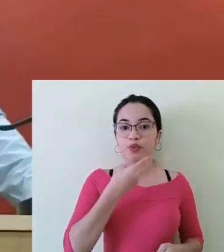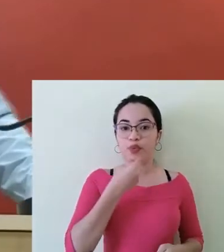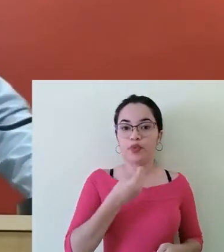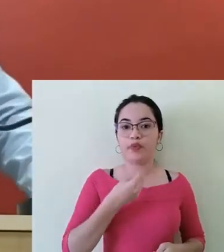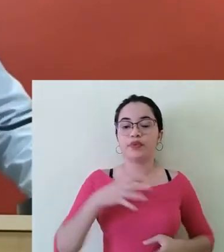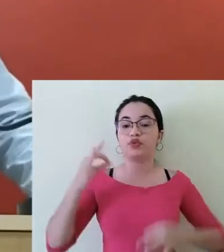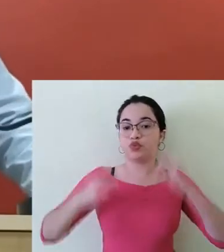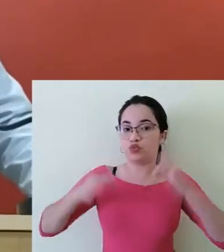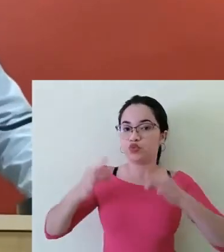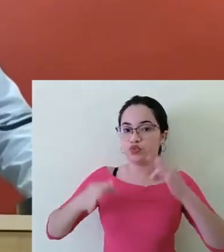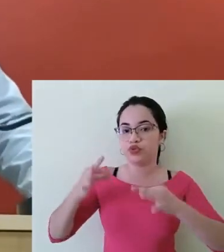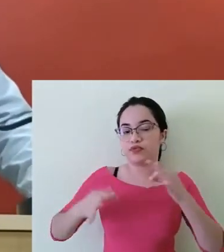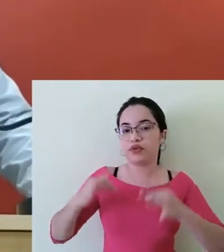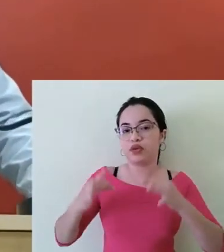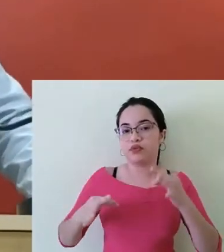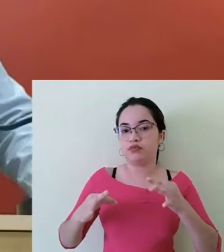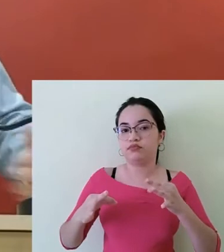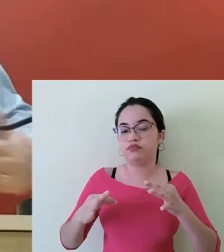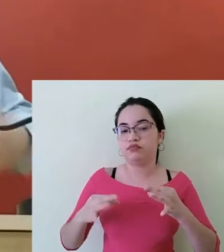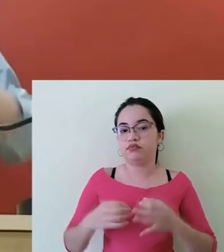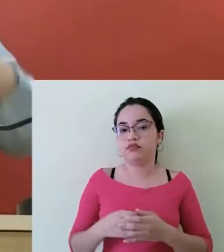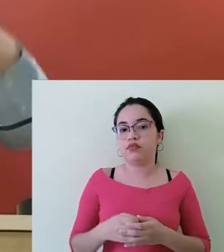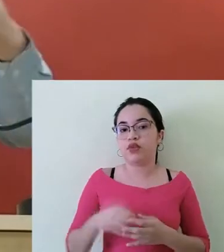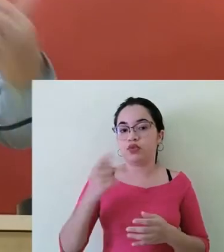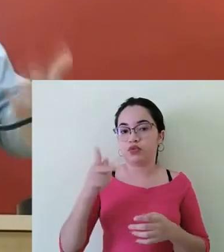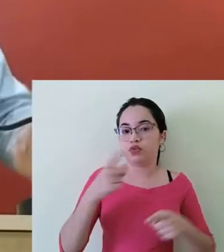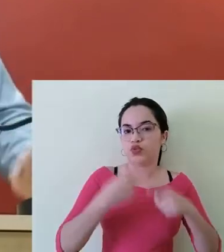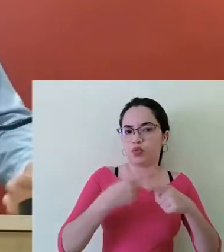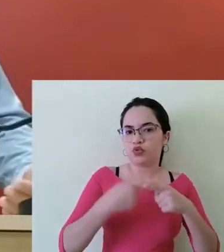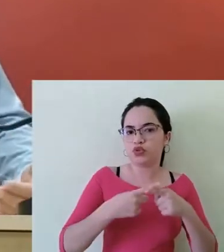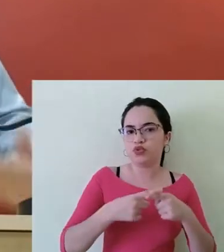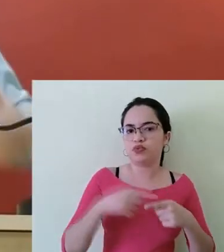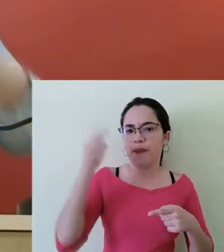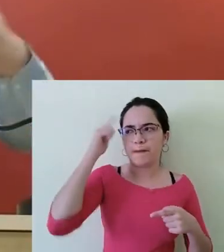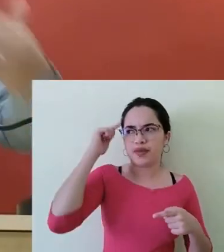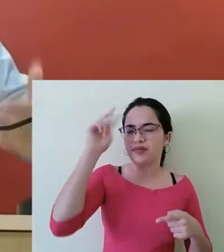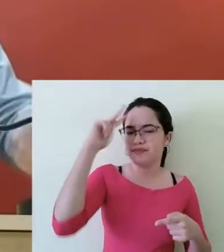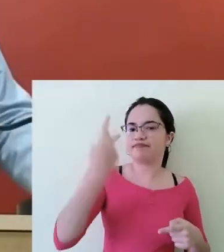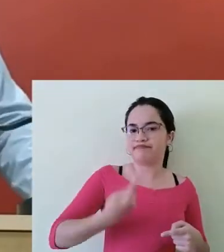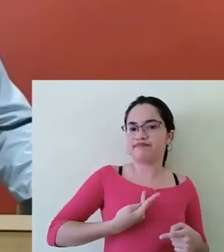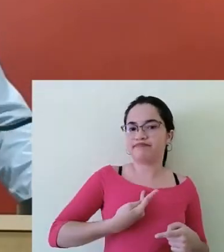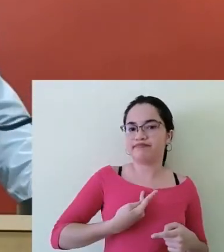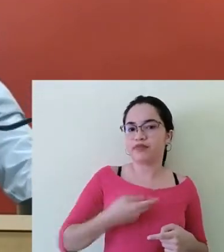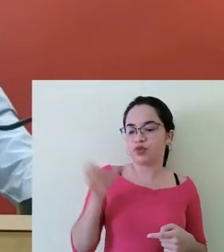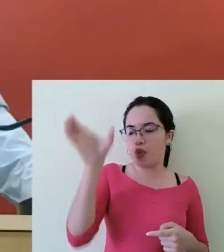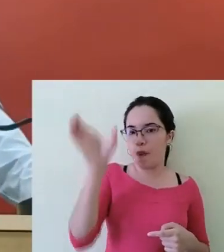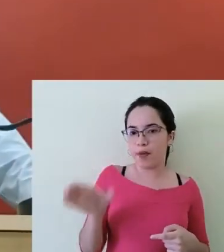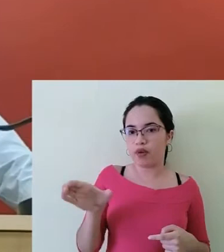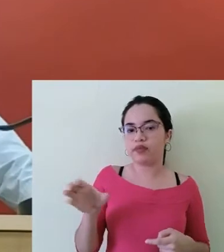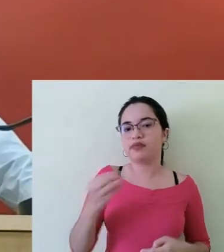ele tem se justificado dos seus motivos egoístas, do seu